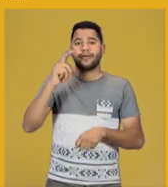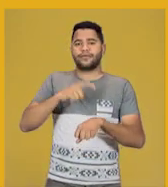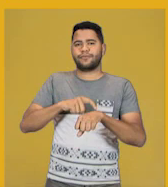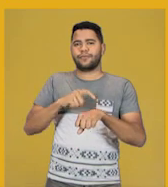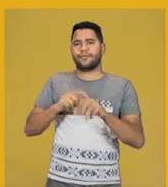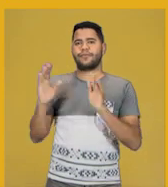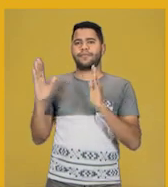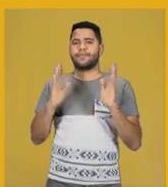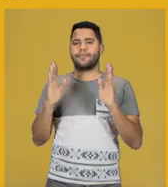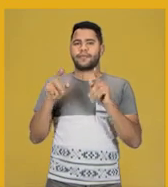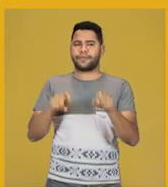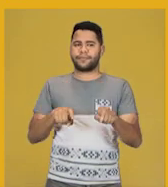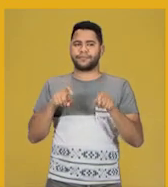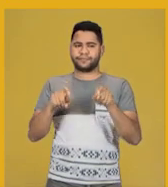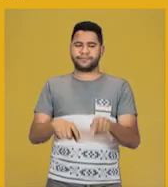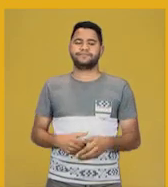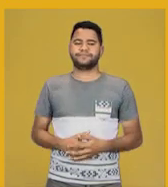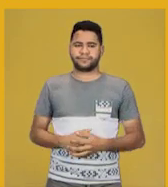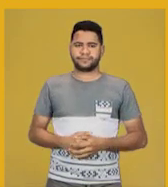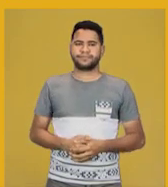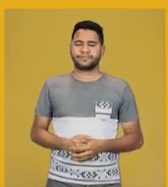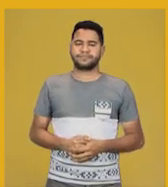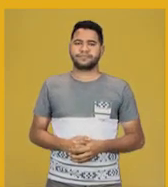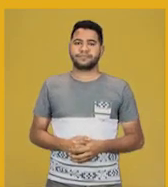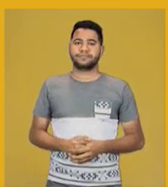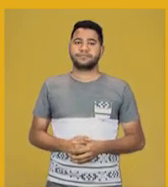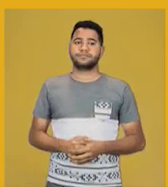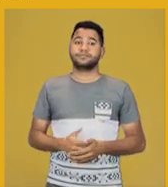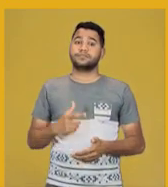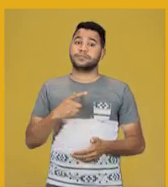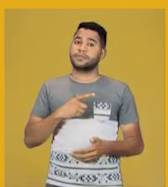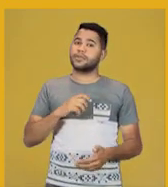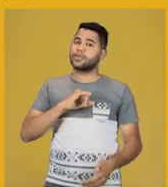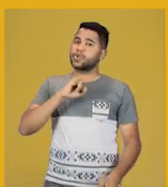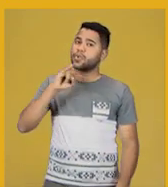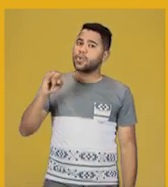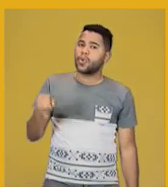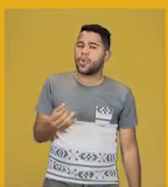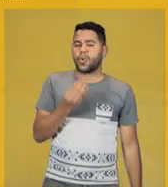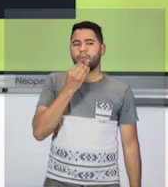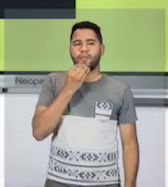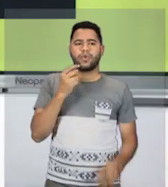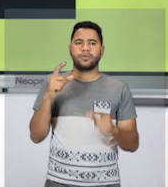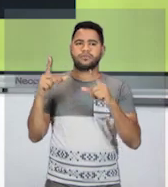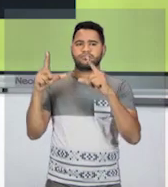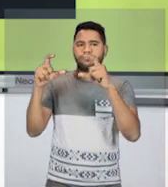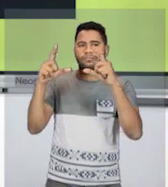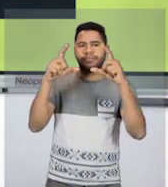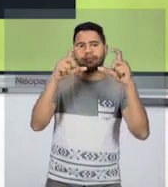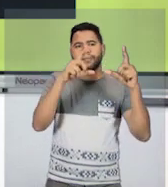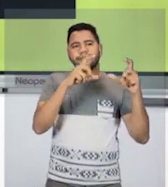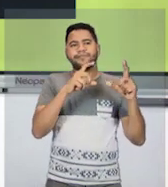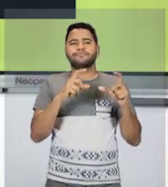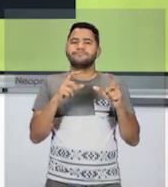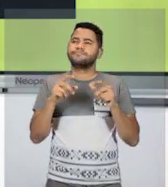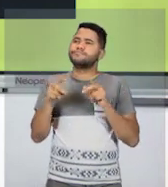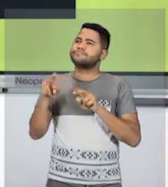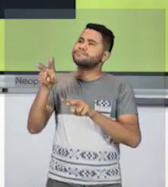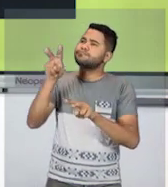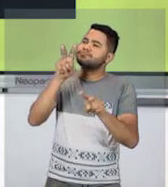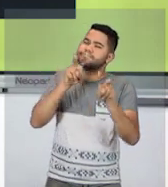no interior né e a gente tem aí a oportunidade de tirar fotos apreciar